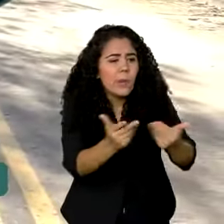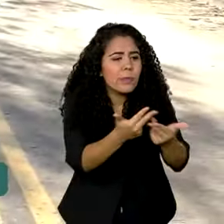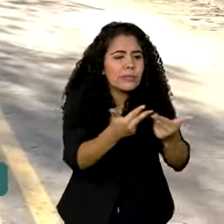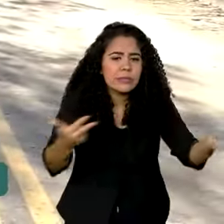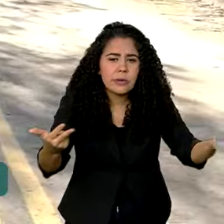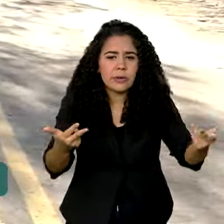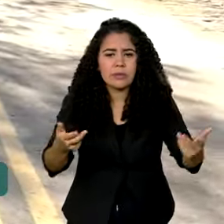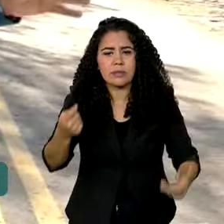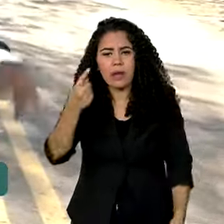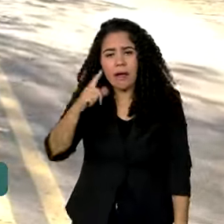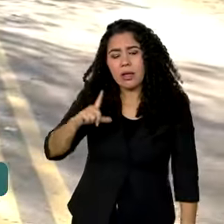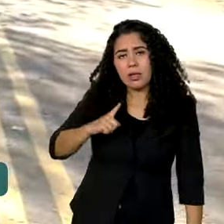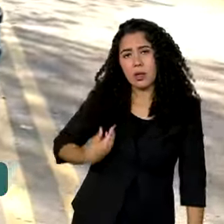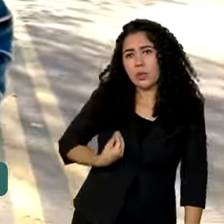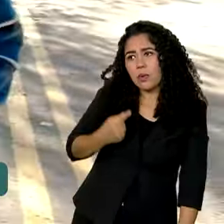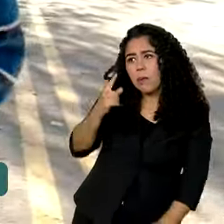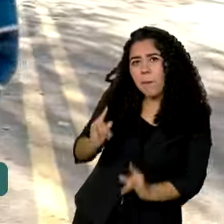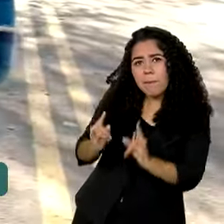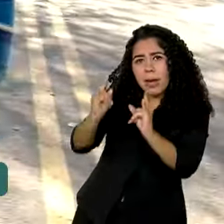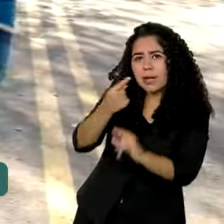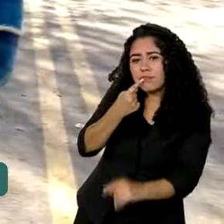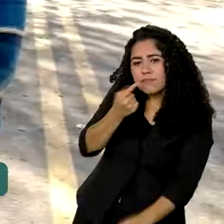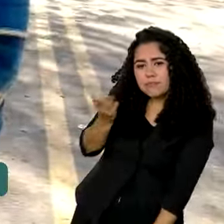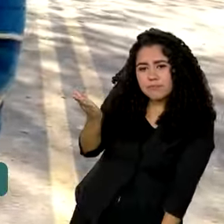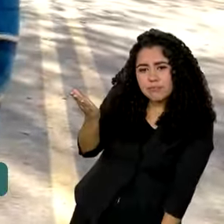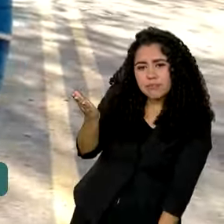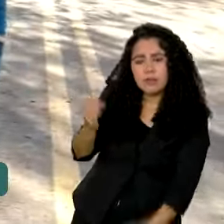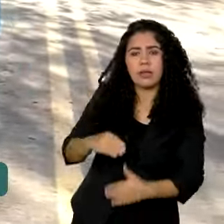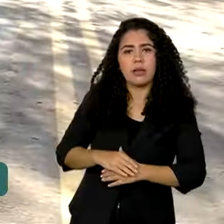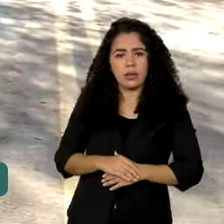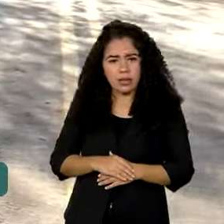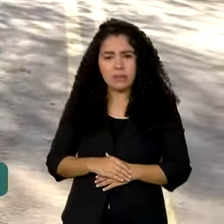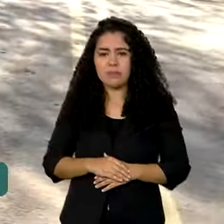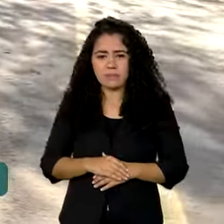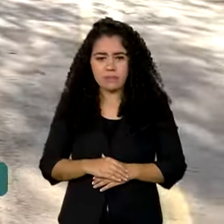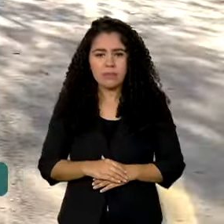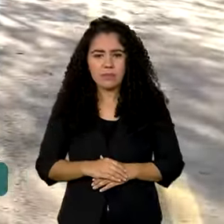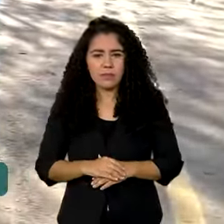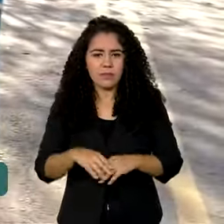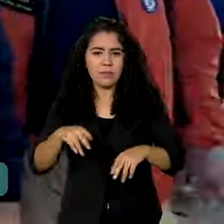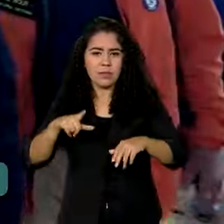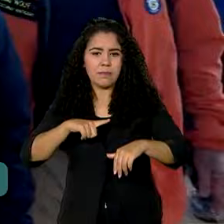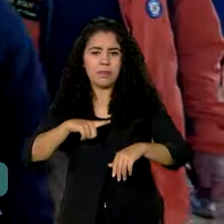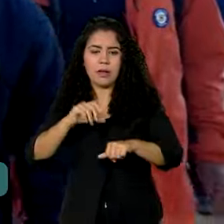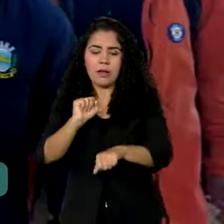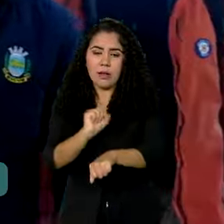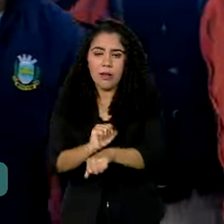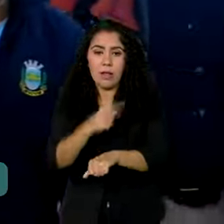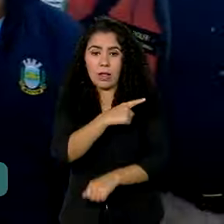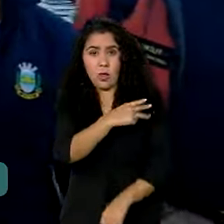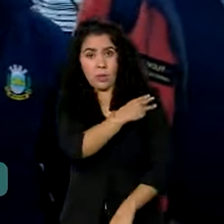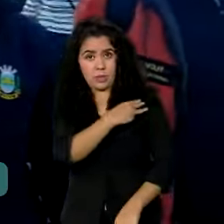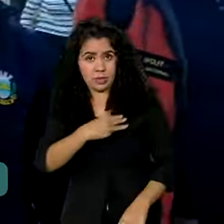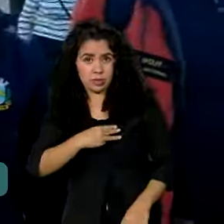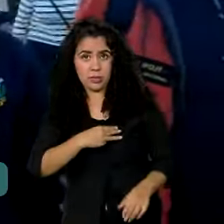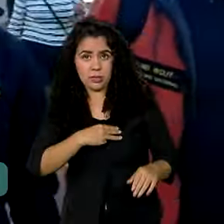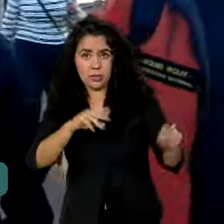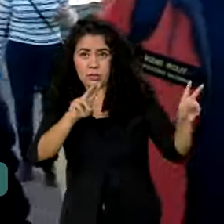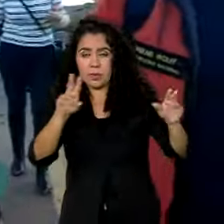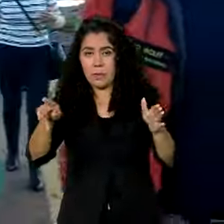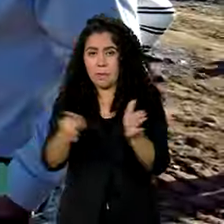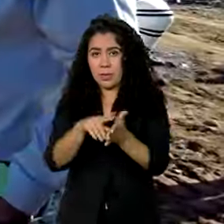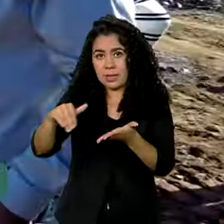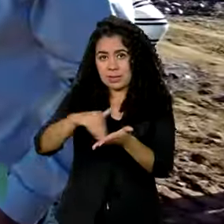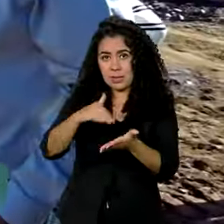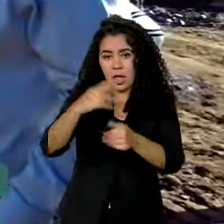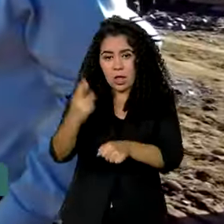ó, no prédio ali, né, ali atrás ali, para se livrar da enchente ali. O ministro da Reconstrução visitou a área